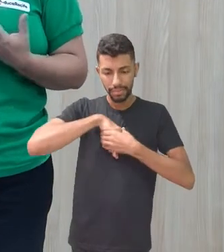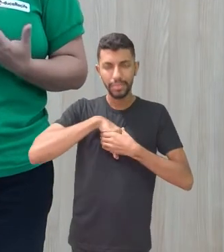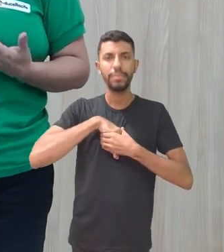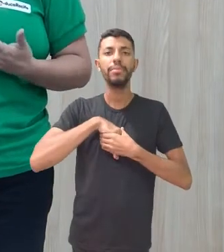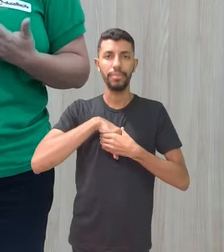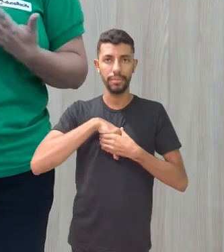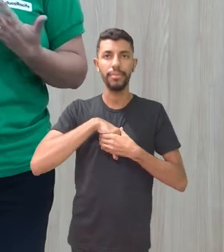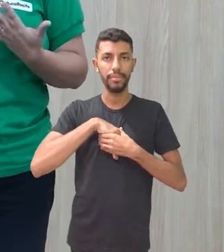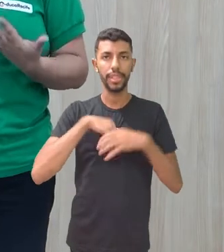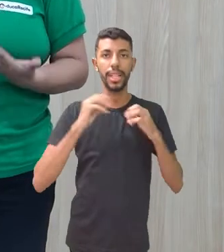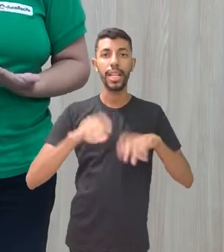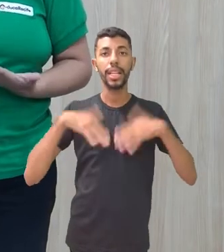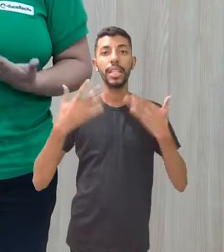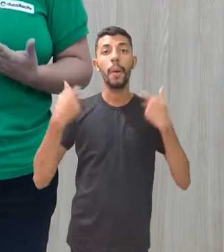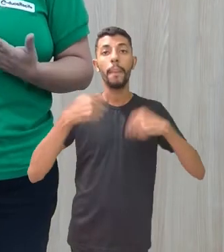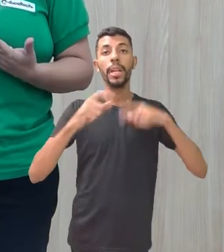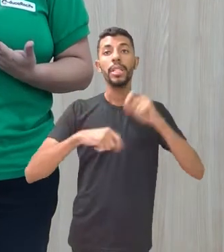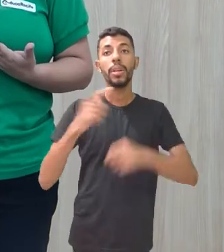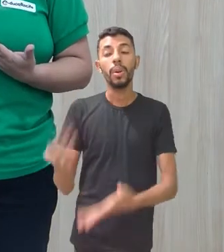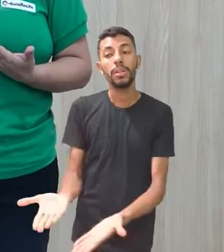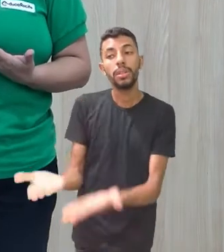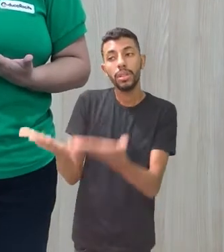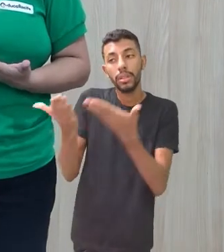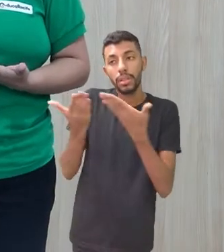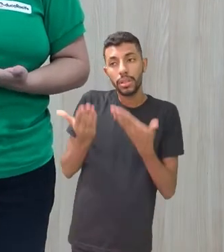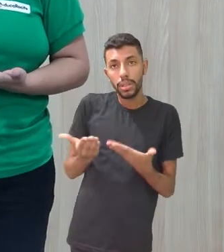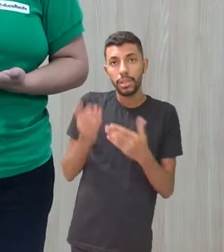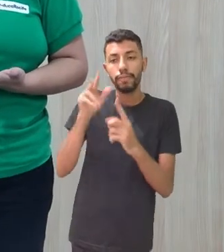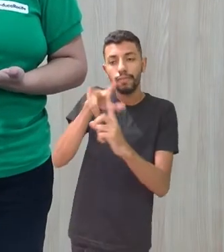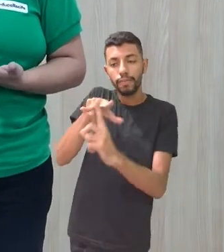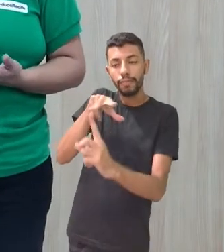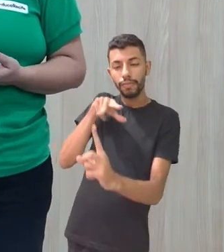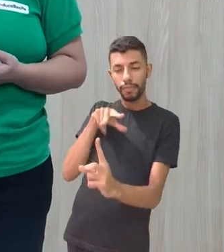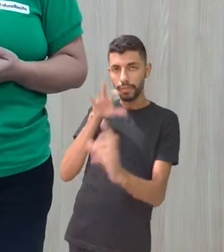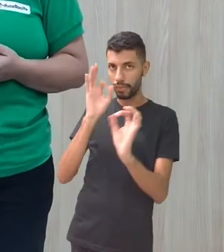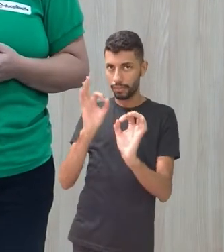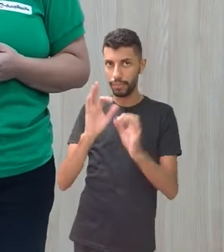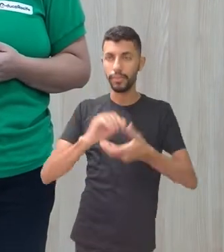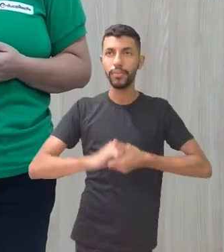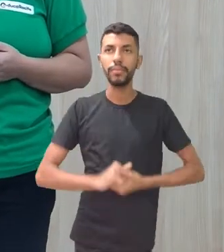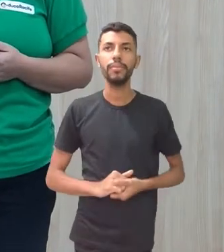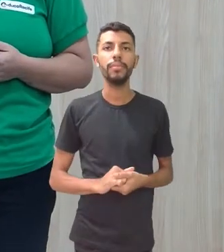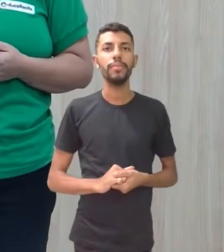Então, ela precisa desse acolhimento, desse olhar.